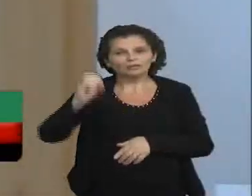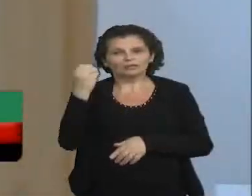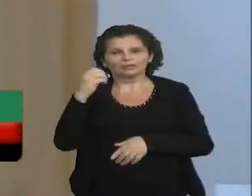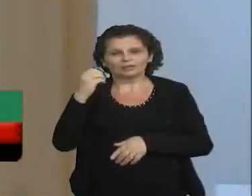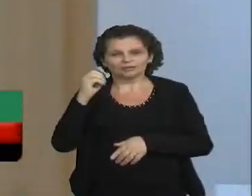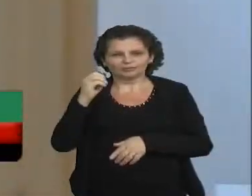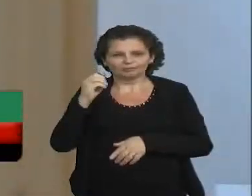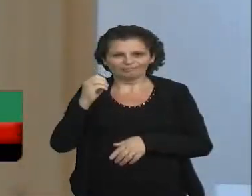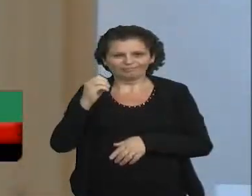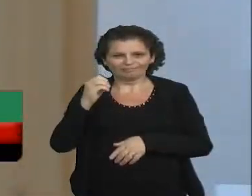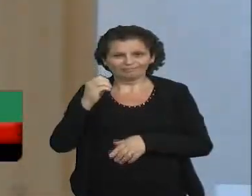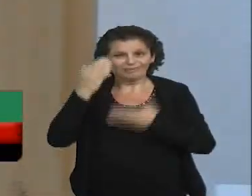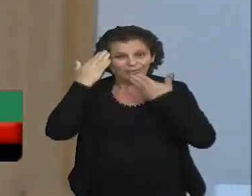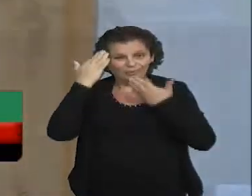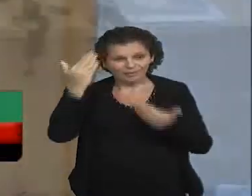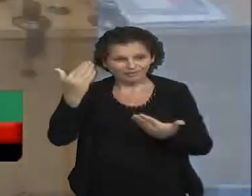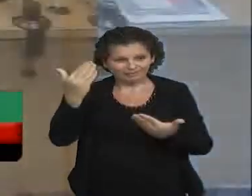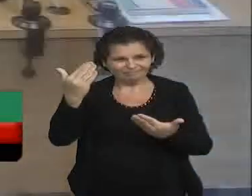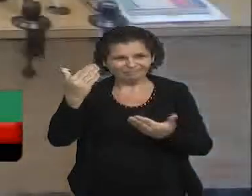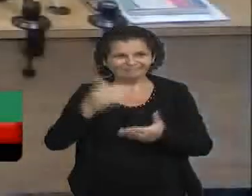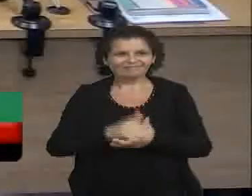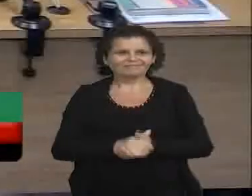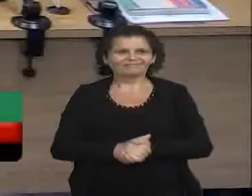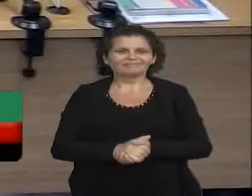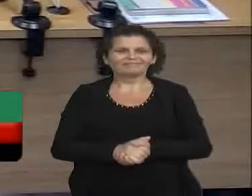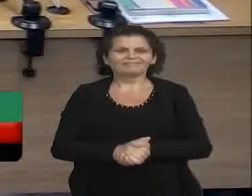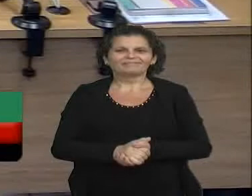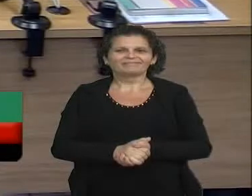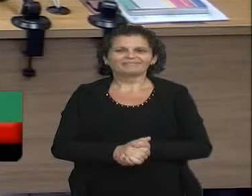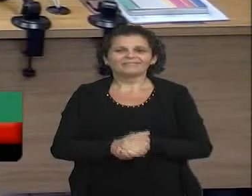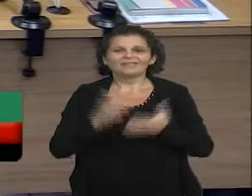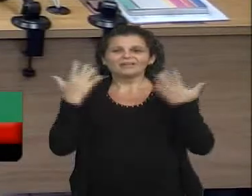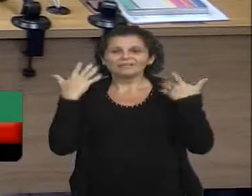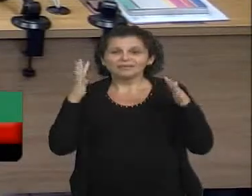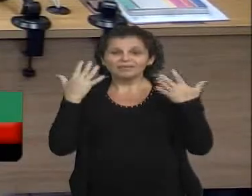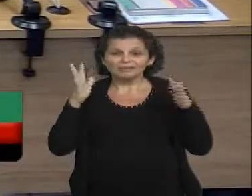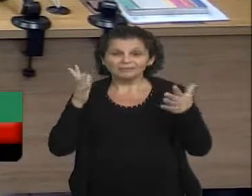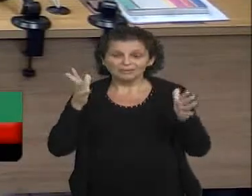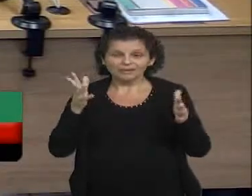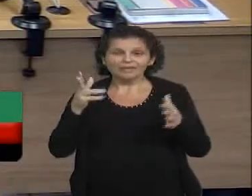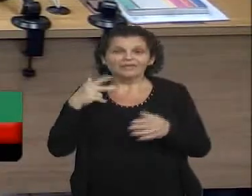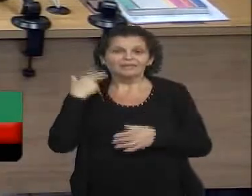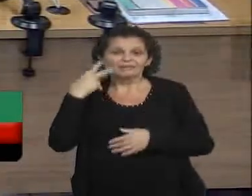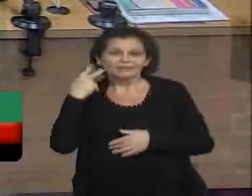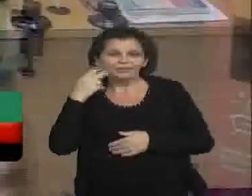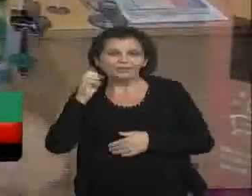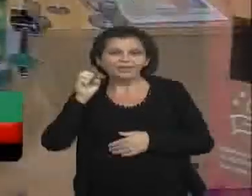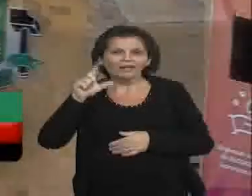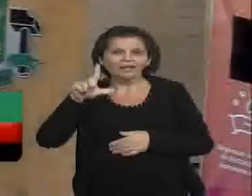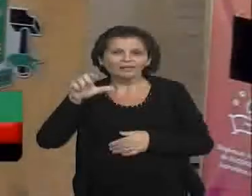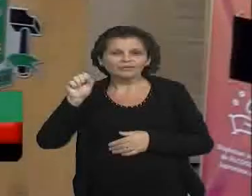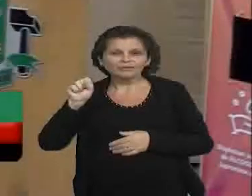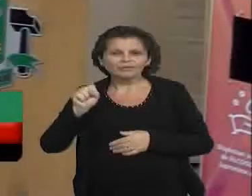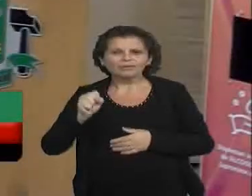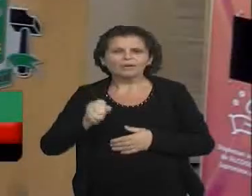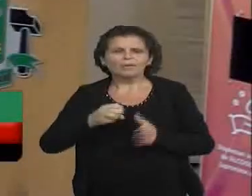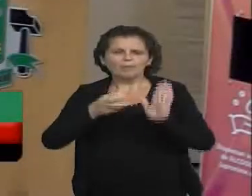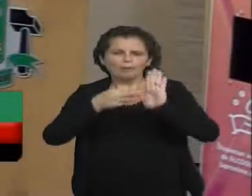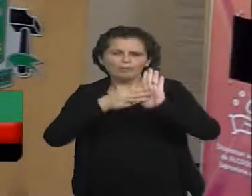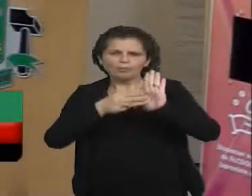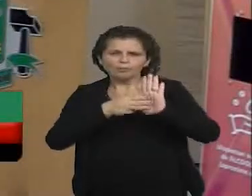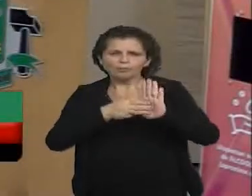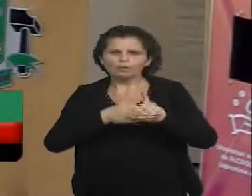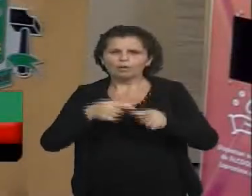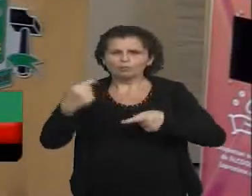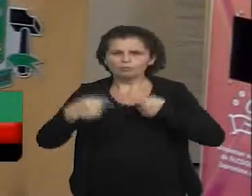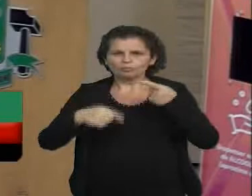cidade de Osasco. Obrigada, presidente. Parabéns, vereadora Elza, pela discussão da moção.